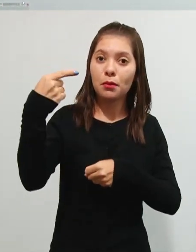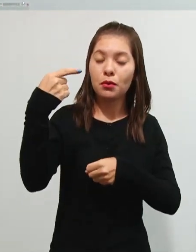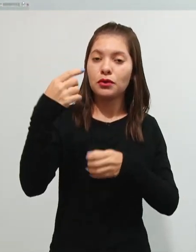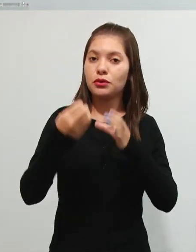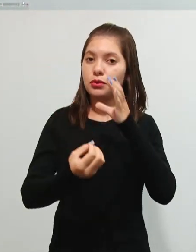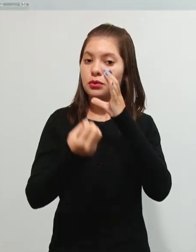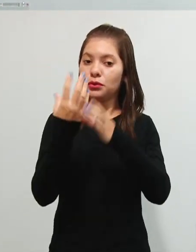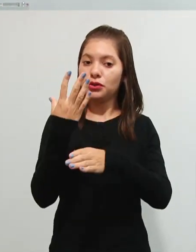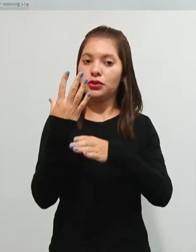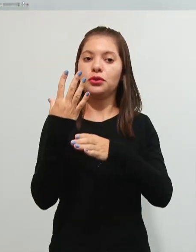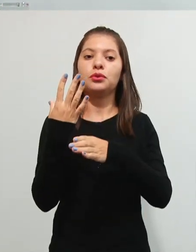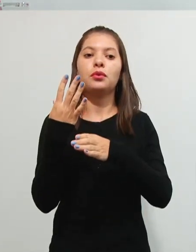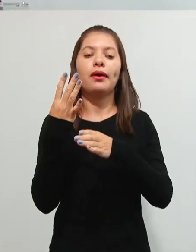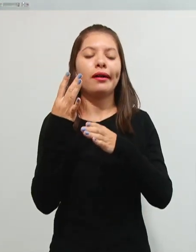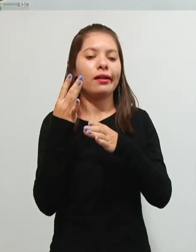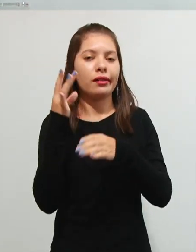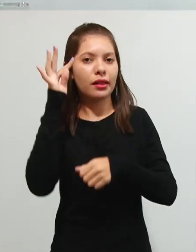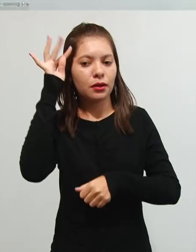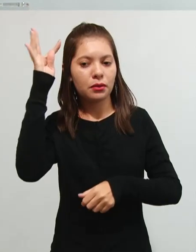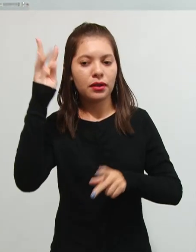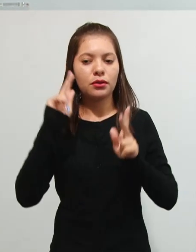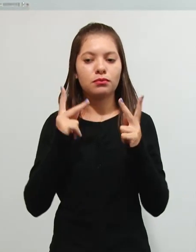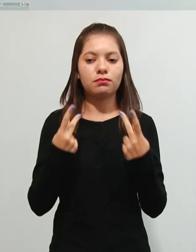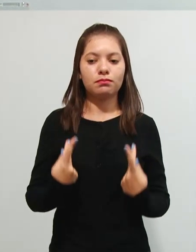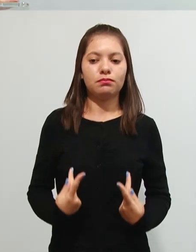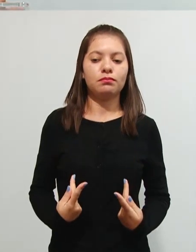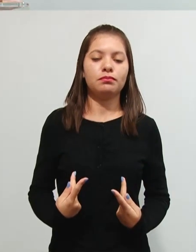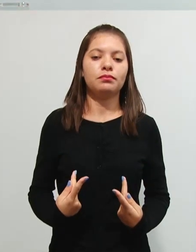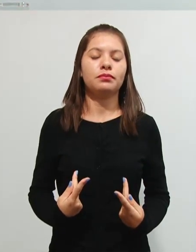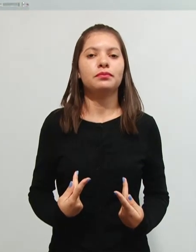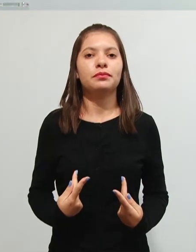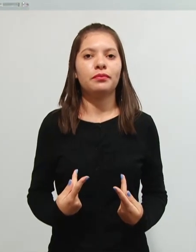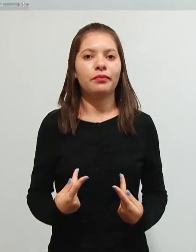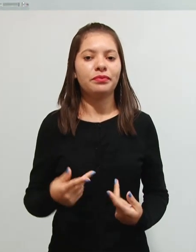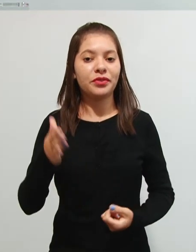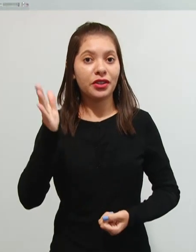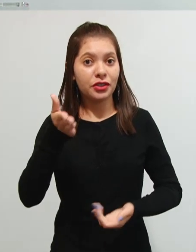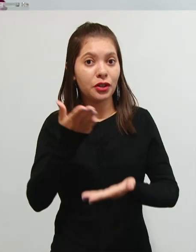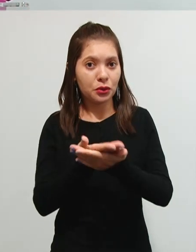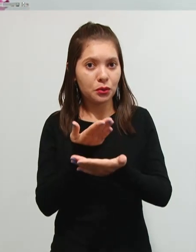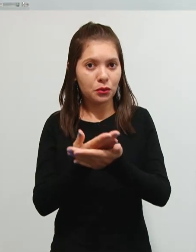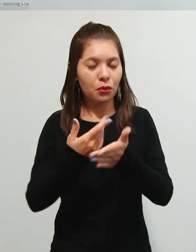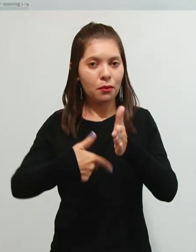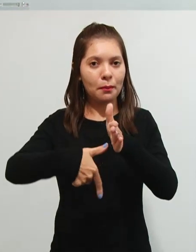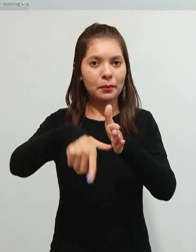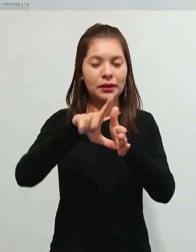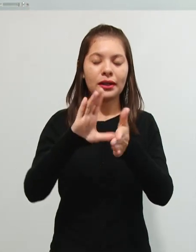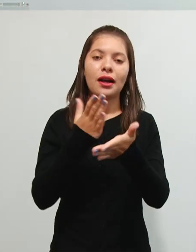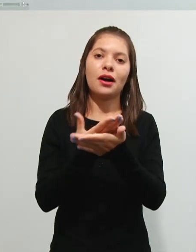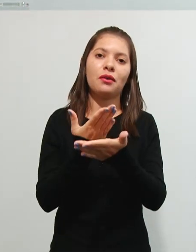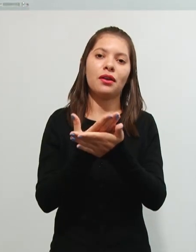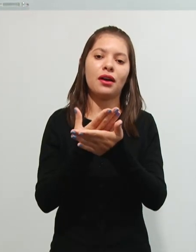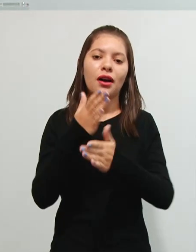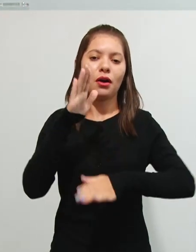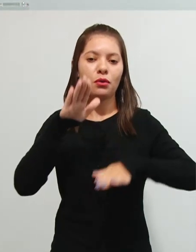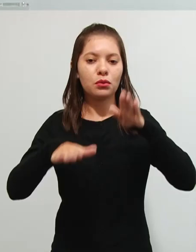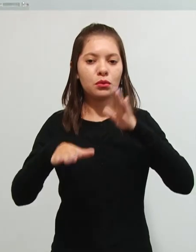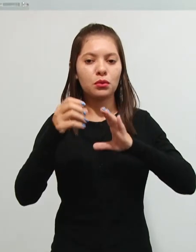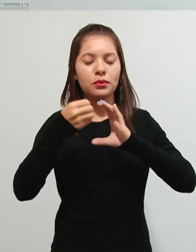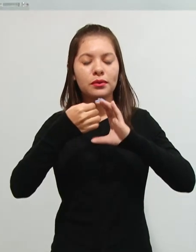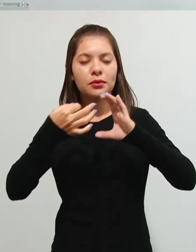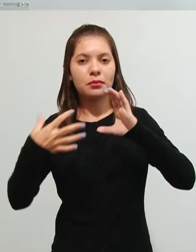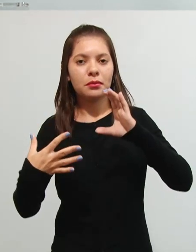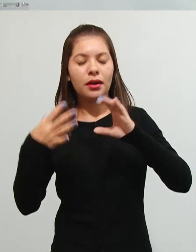foi sistematizada depois deste grupo de teorias que a gente já estudou. Então, alguns aspectos da